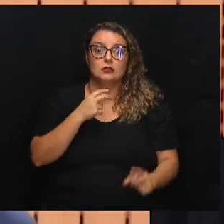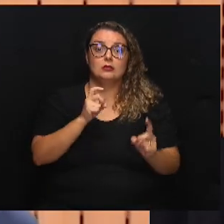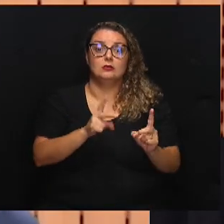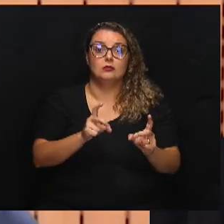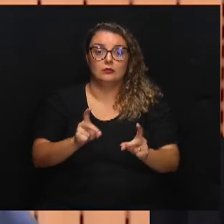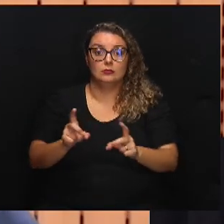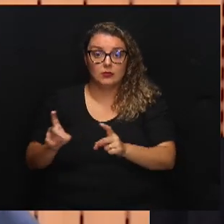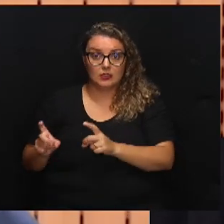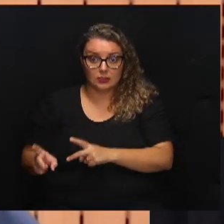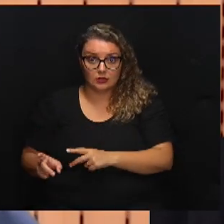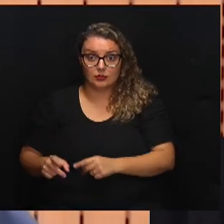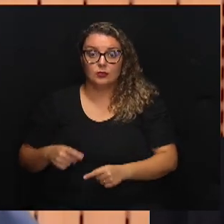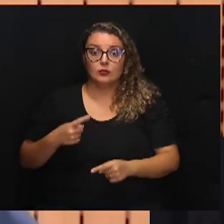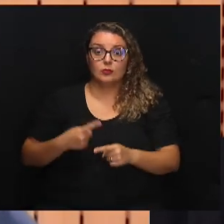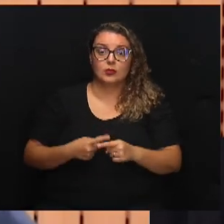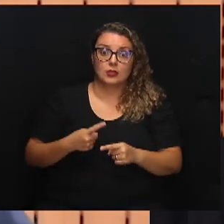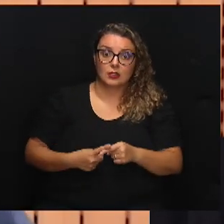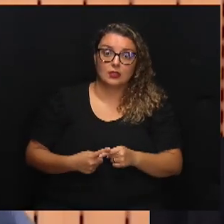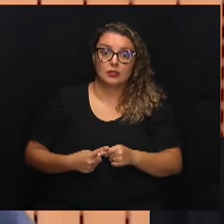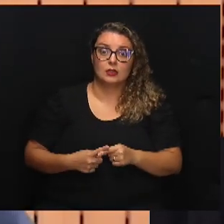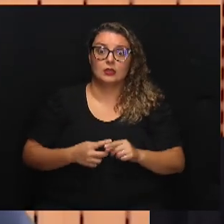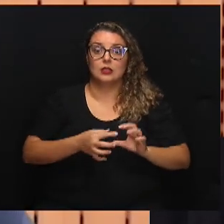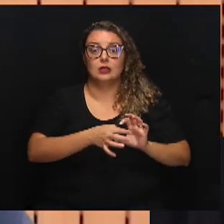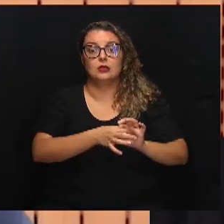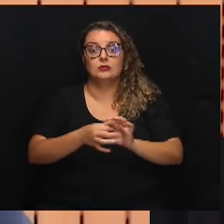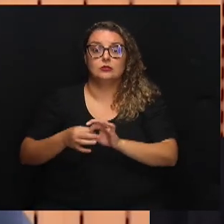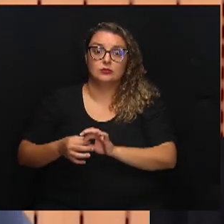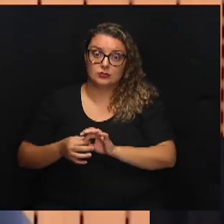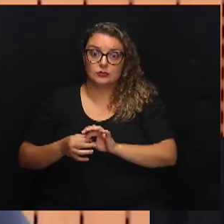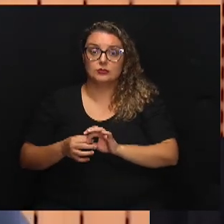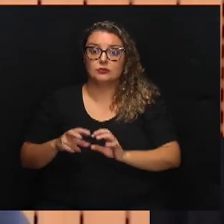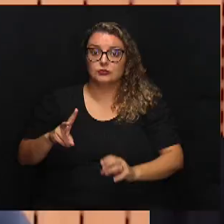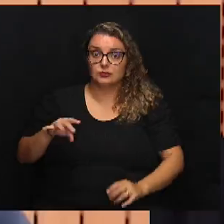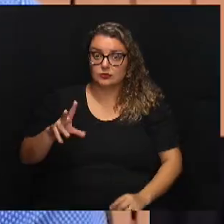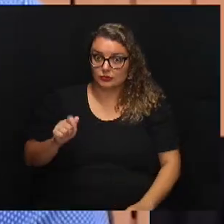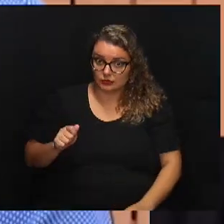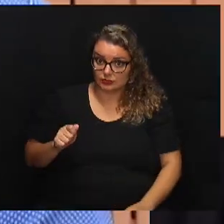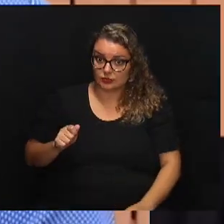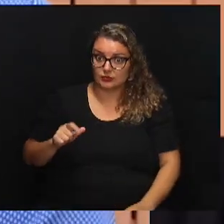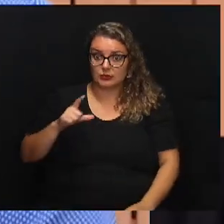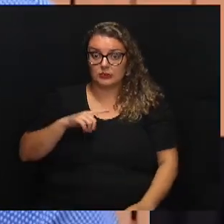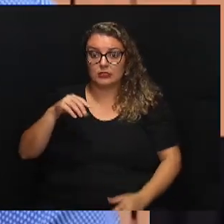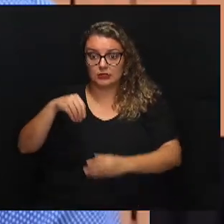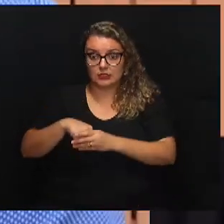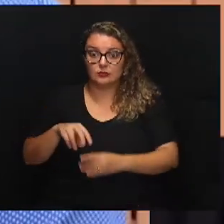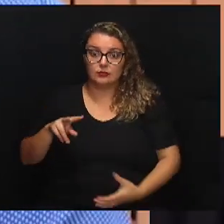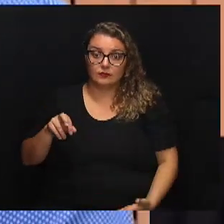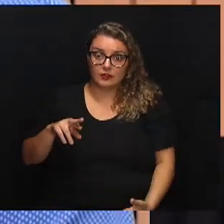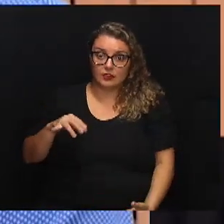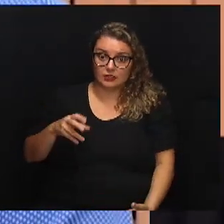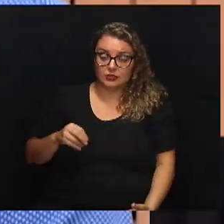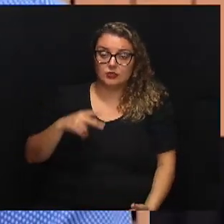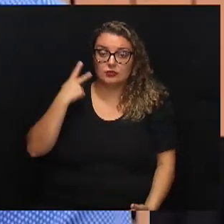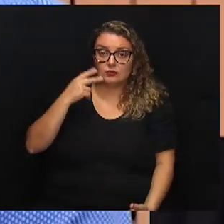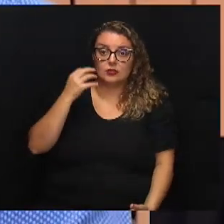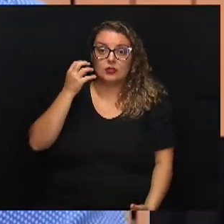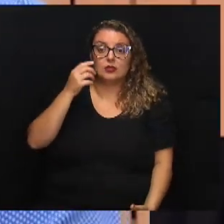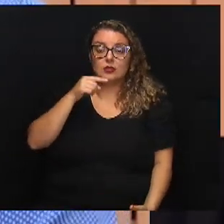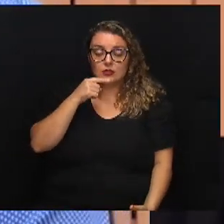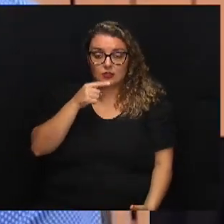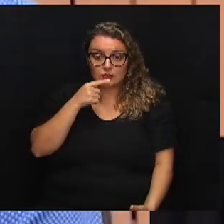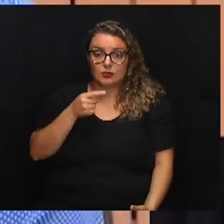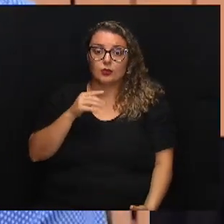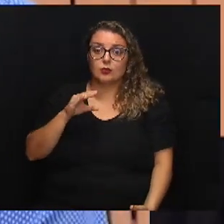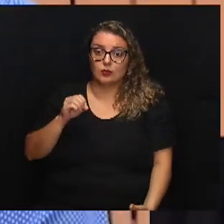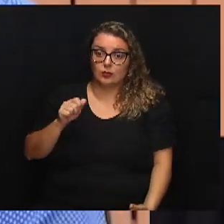comercializar devido ao ciclo de vida que o produto tem no varejo. Eduardo Magoga, também coautor,